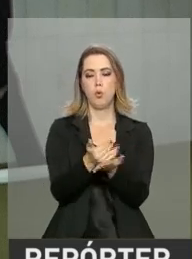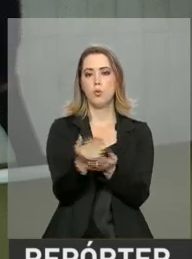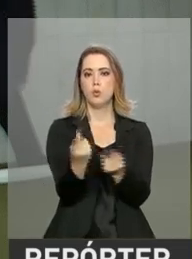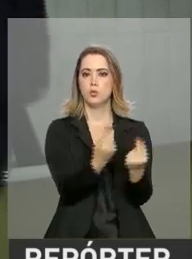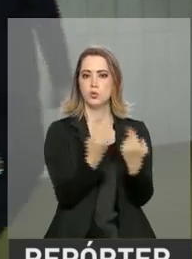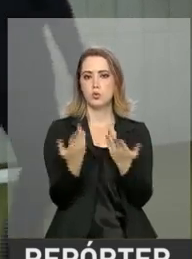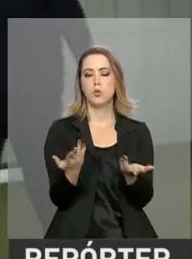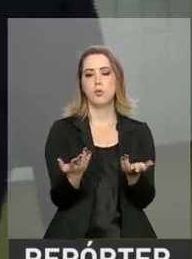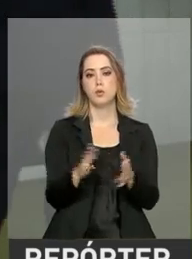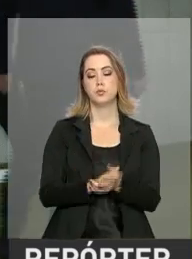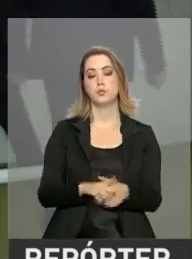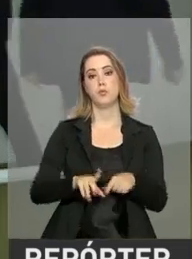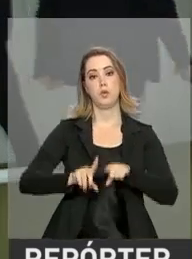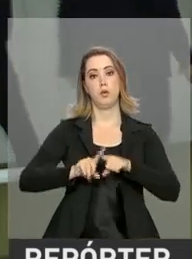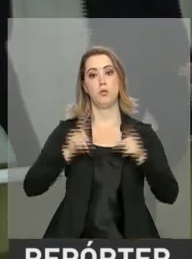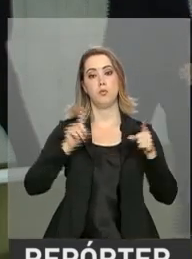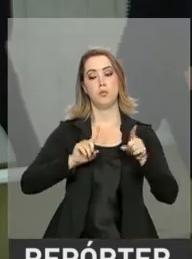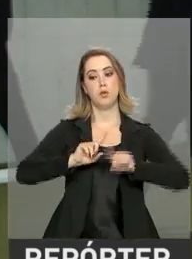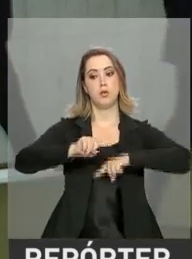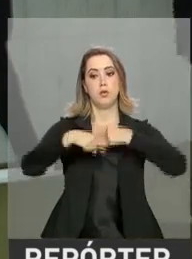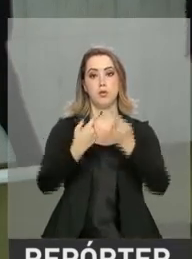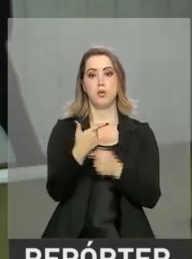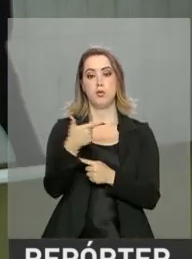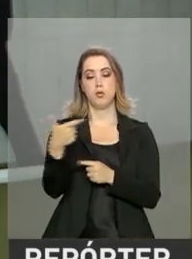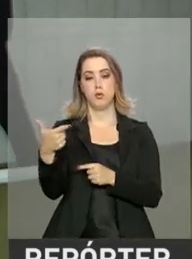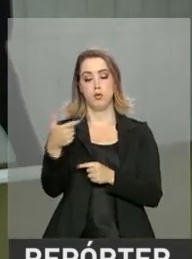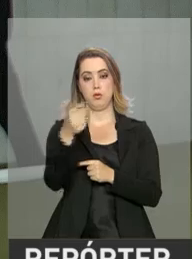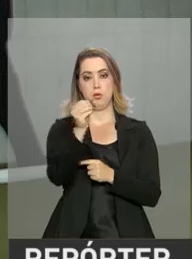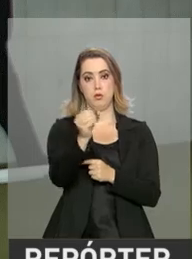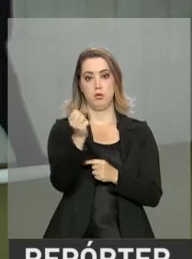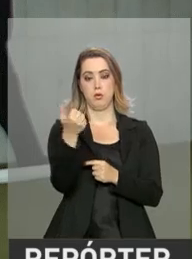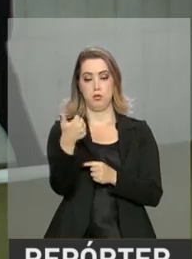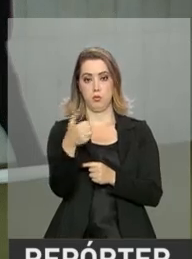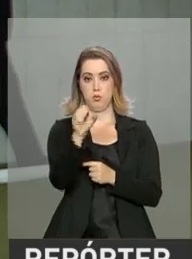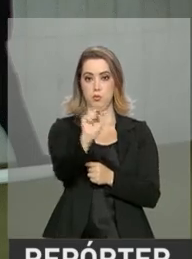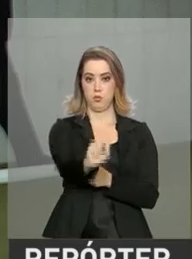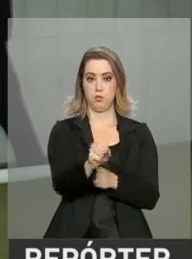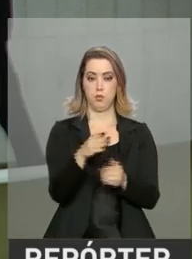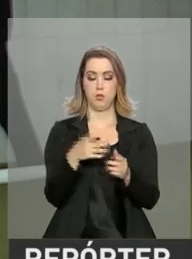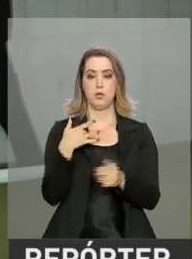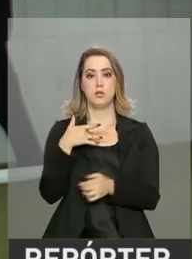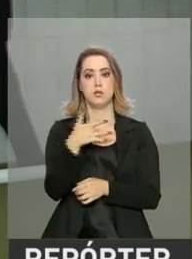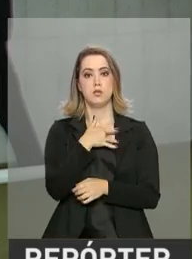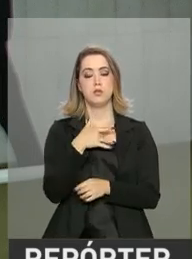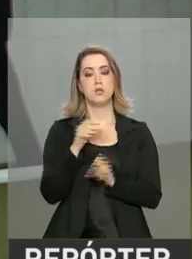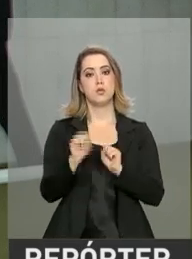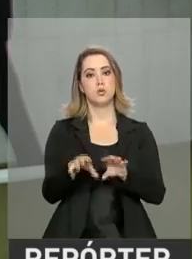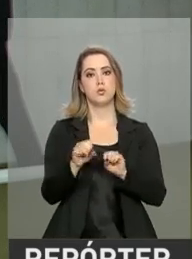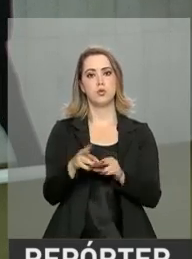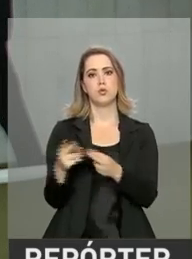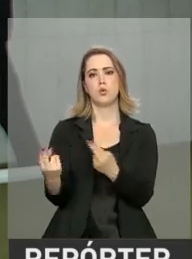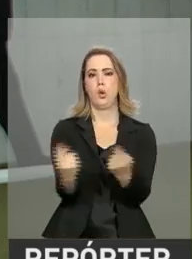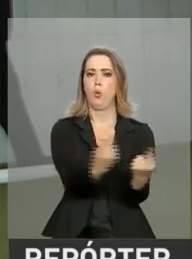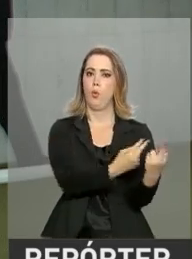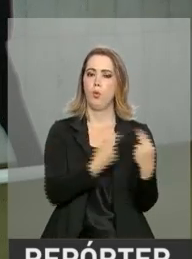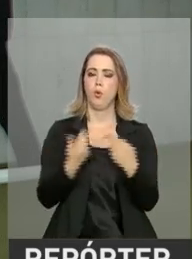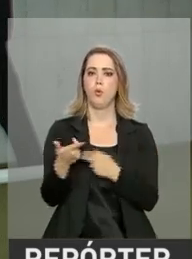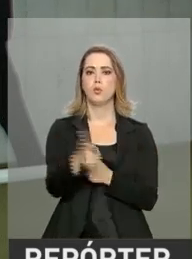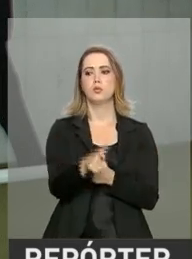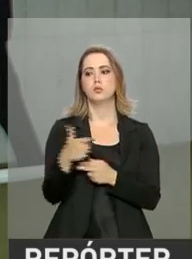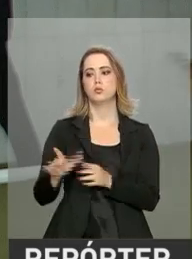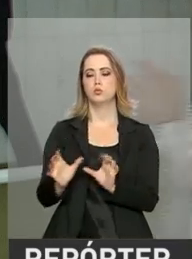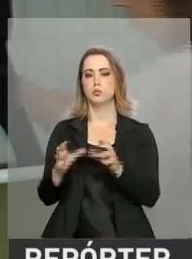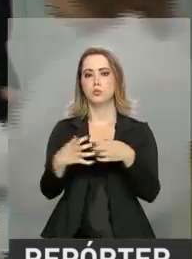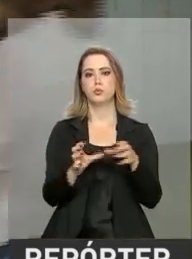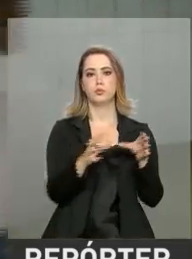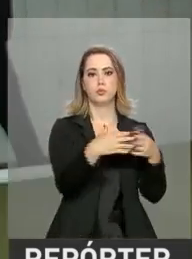receita líquida. Já a partir de 2018, vai ocorrer com saúde e educação o que vai ocorrer com as outras áreas a partir